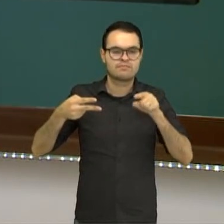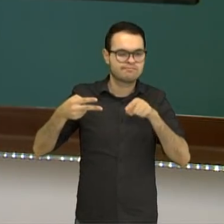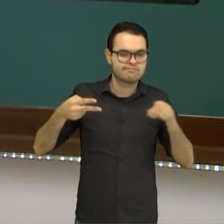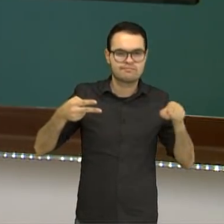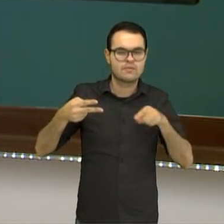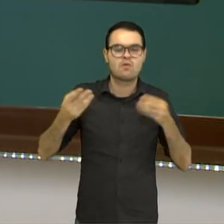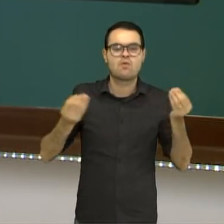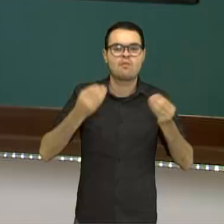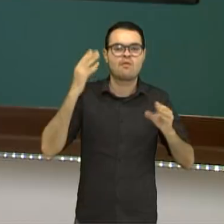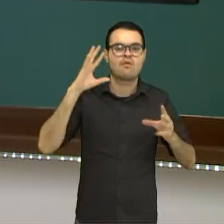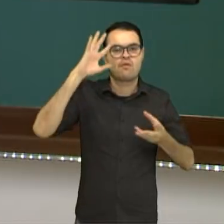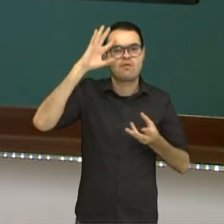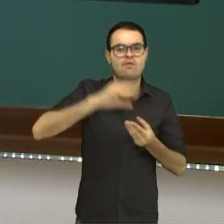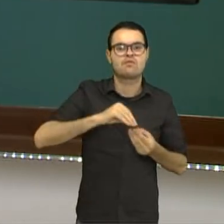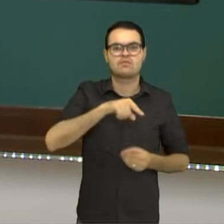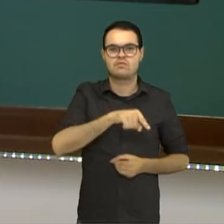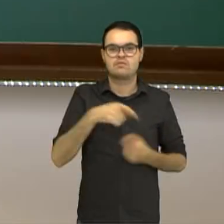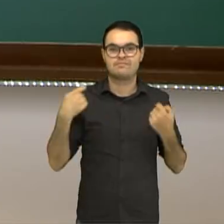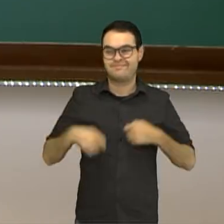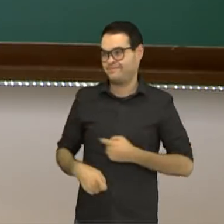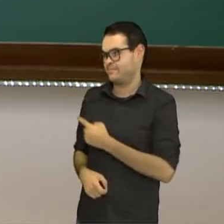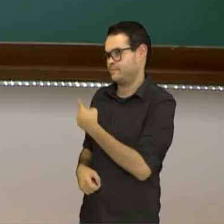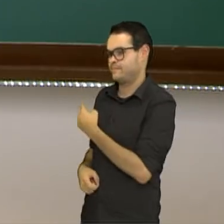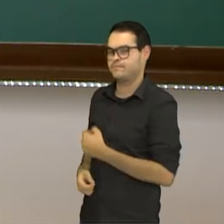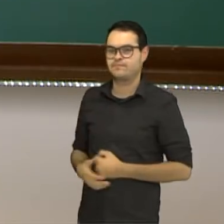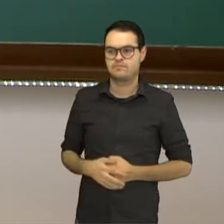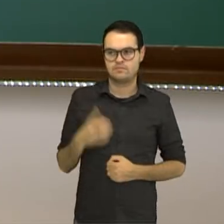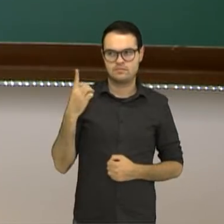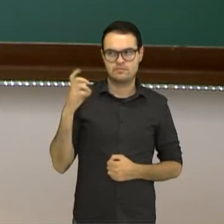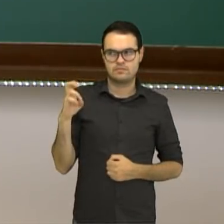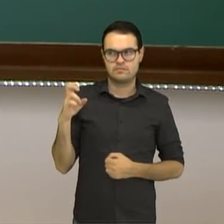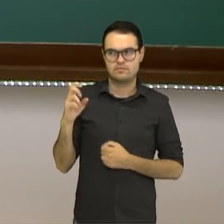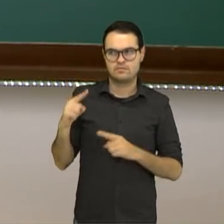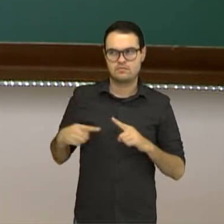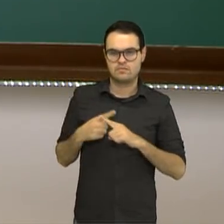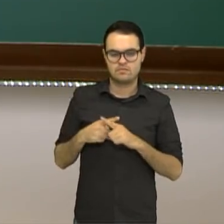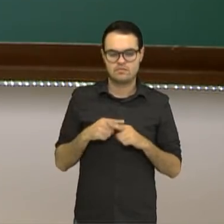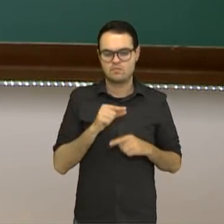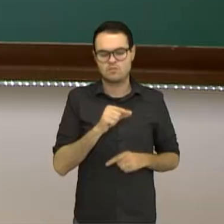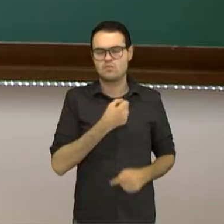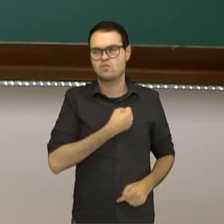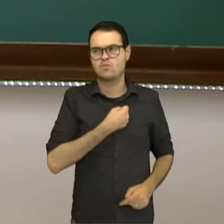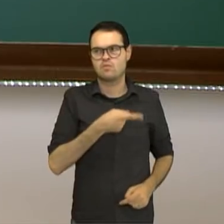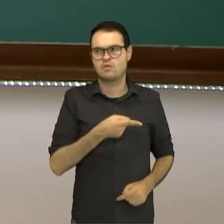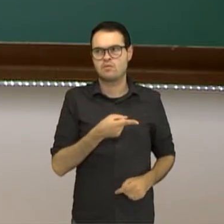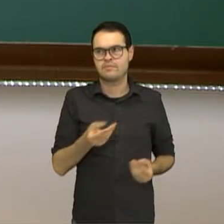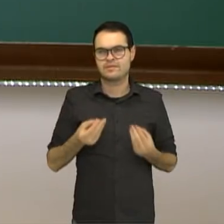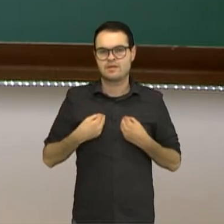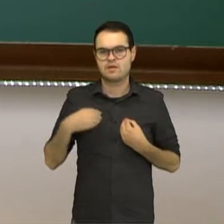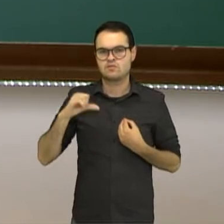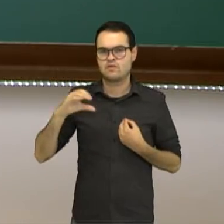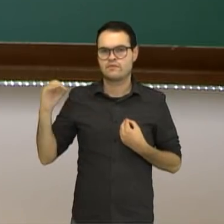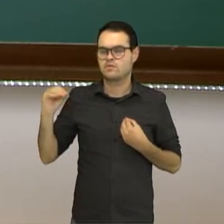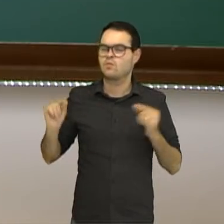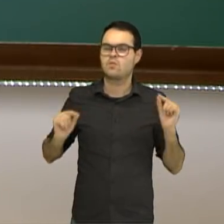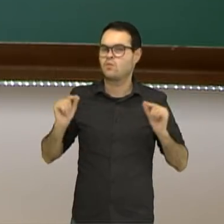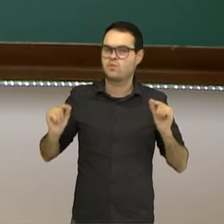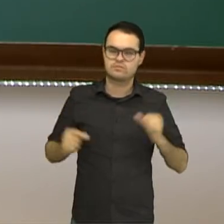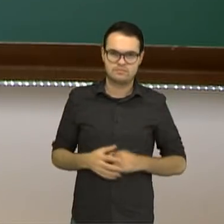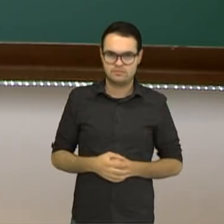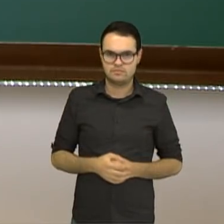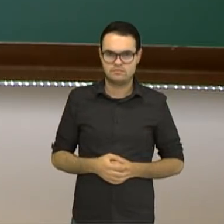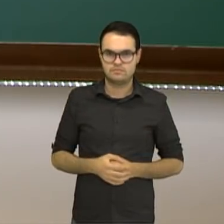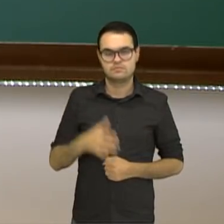chegar nessa conclusão aqui, eu tenho que pensar, o 15 multiplicado por quem vai dar o 900? Então, fica fácil eu fazer o